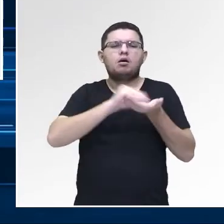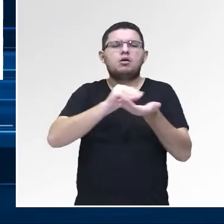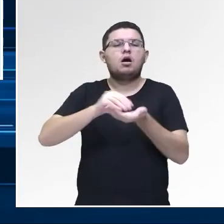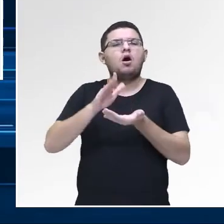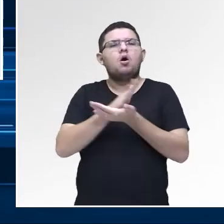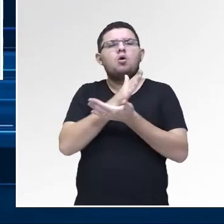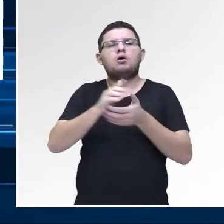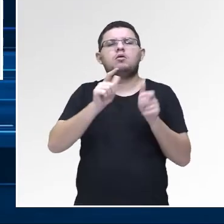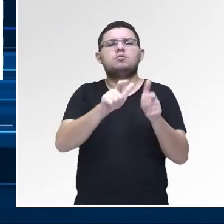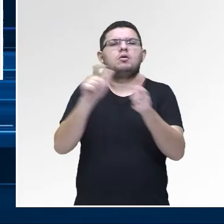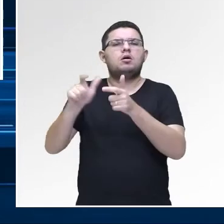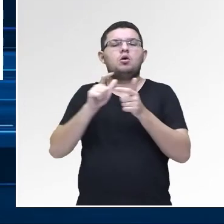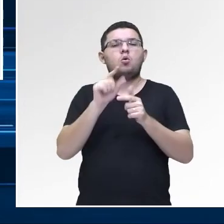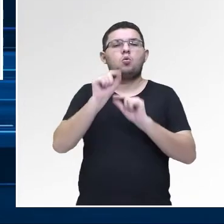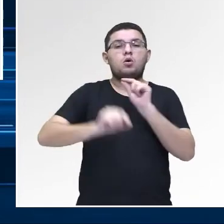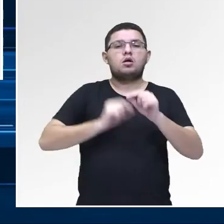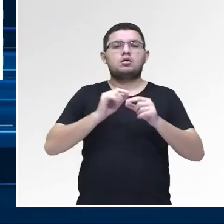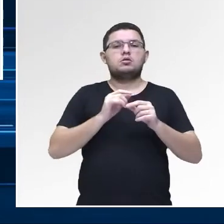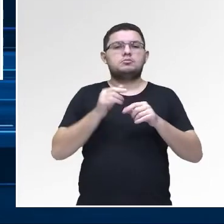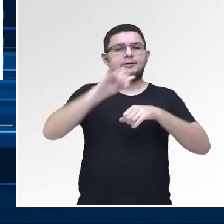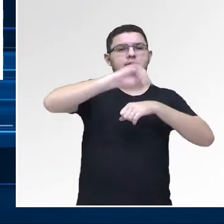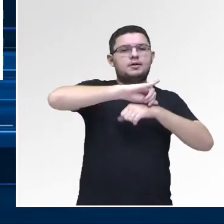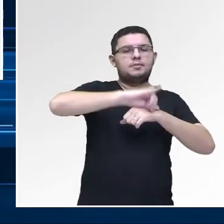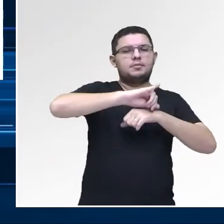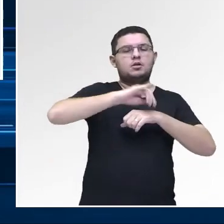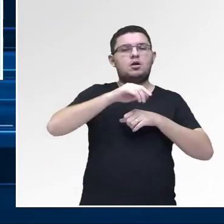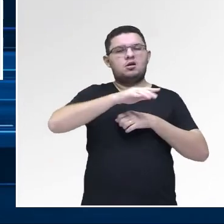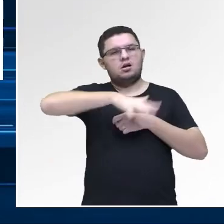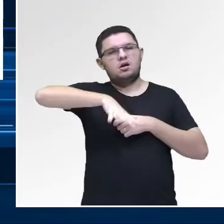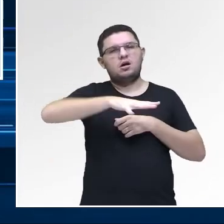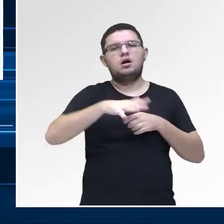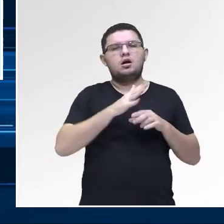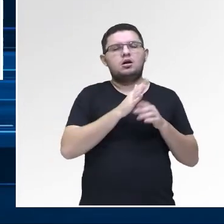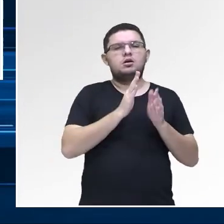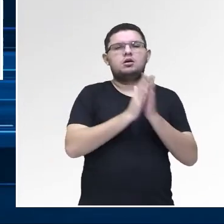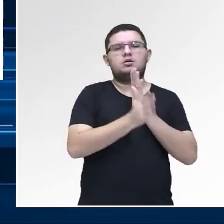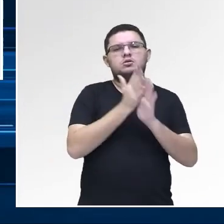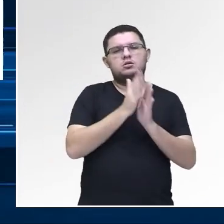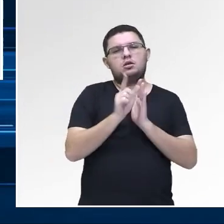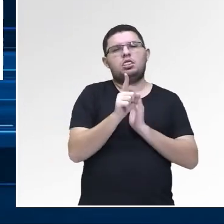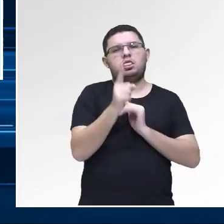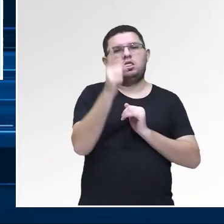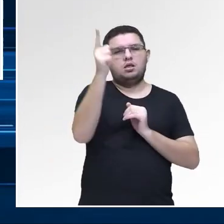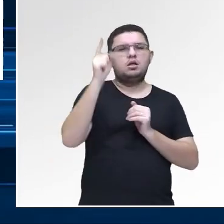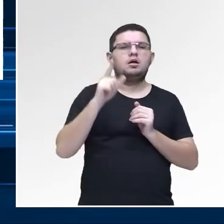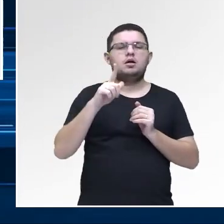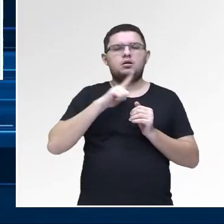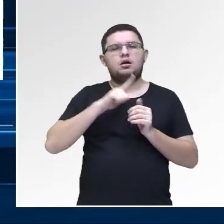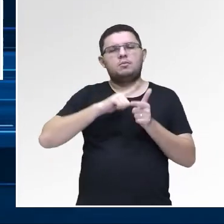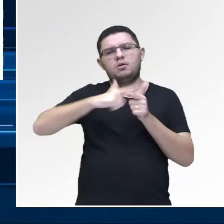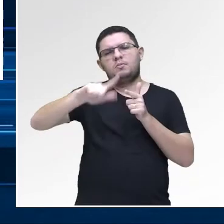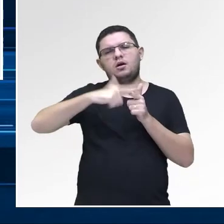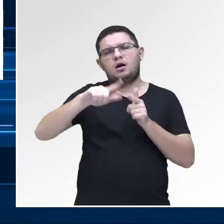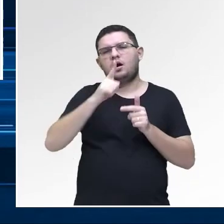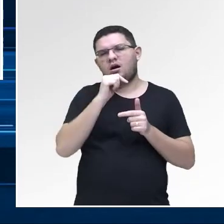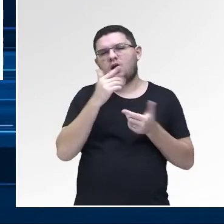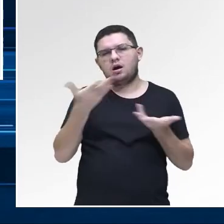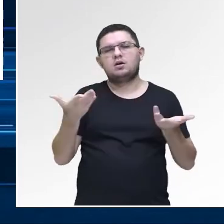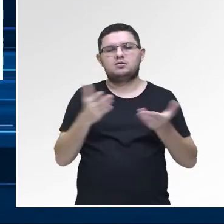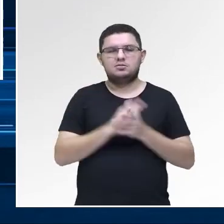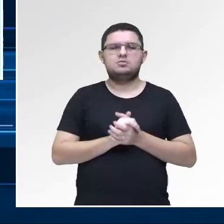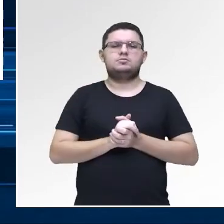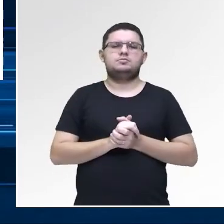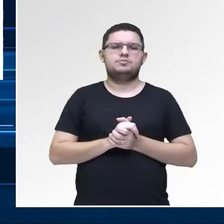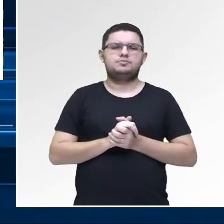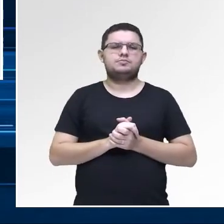mais distantes do centro dessas cidades, acontece bastante esse problema, né? Falta de água, abastecimento de